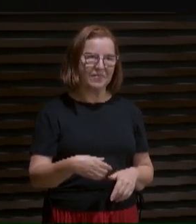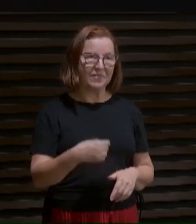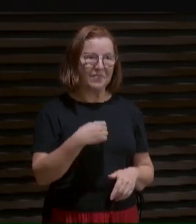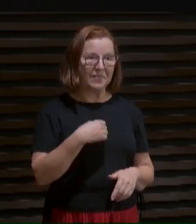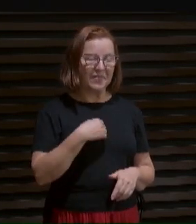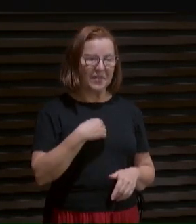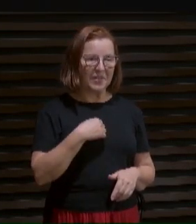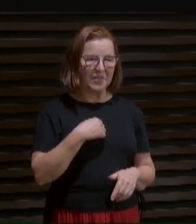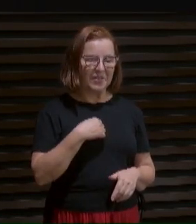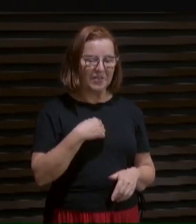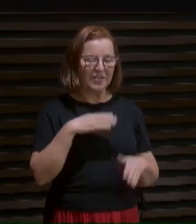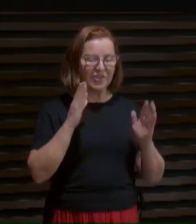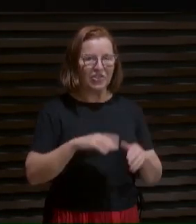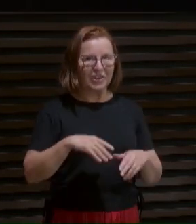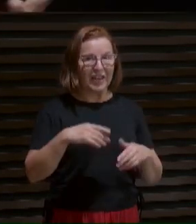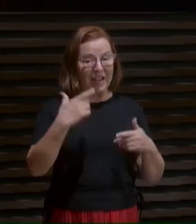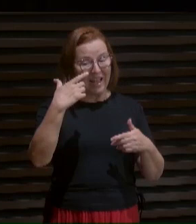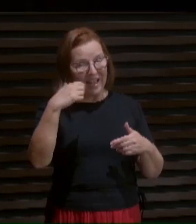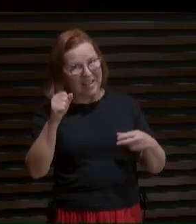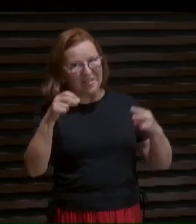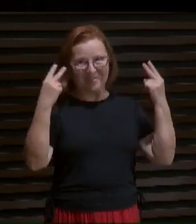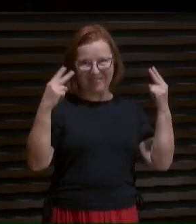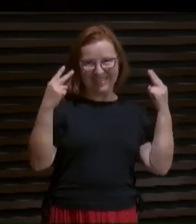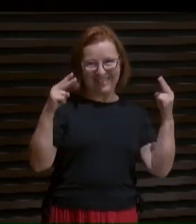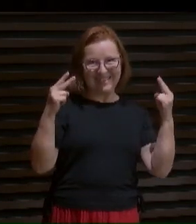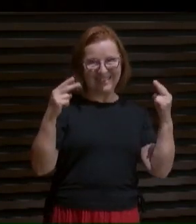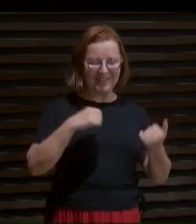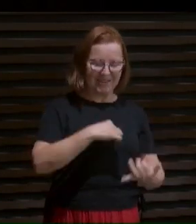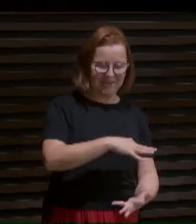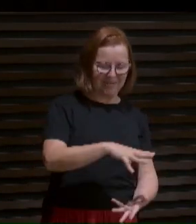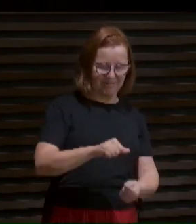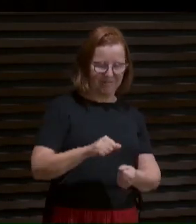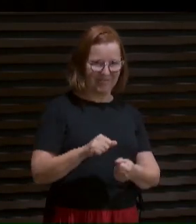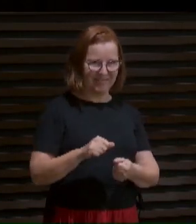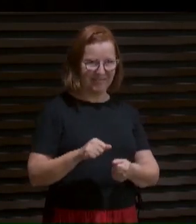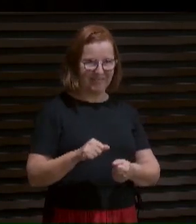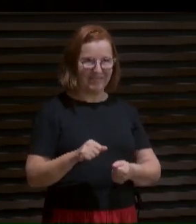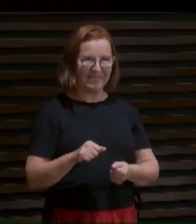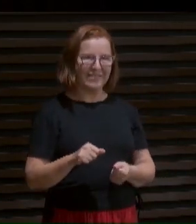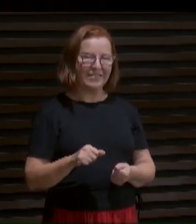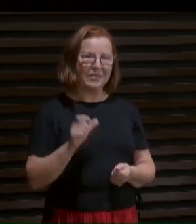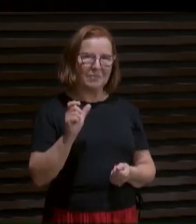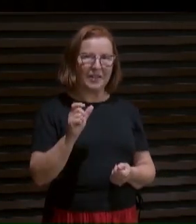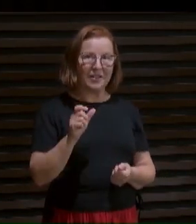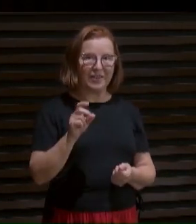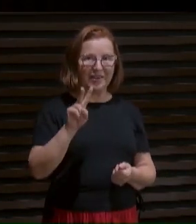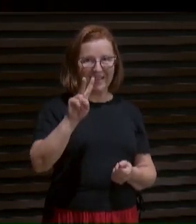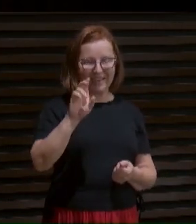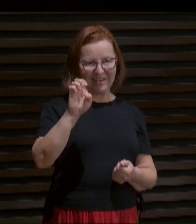Eu superei o mundo. A palavra venci aqui é que ele está